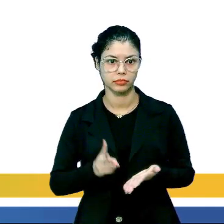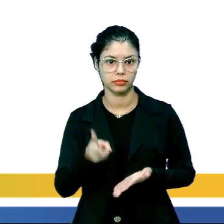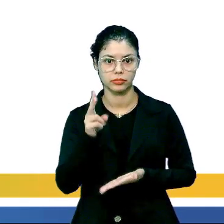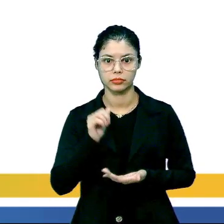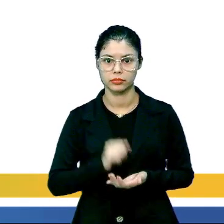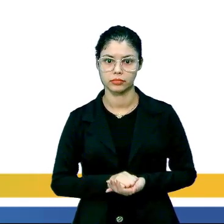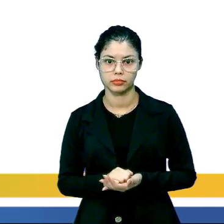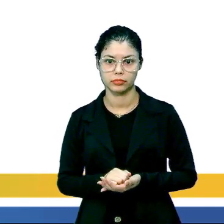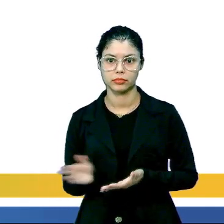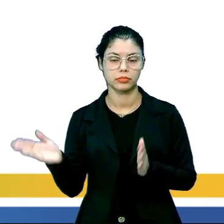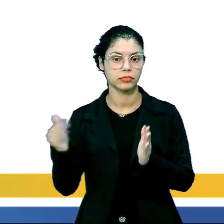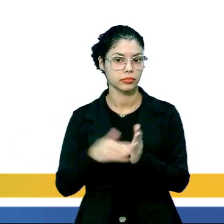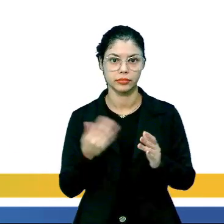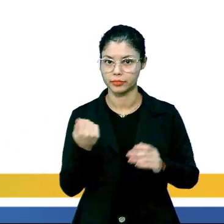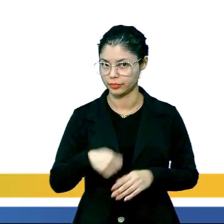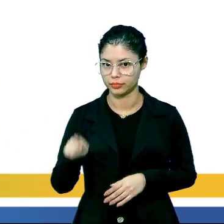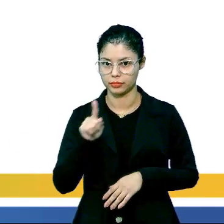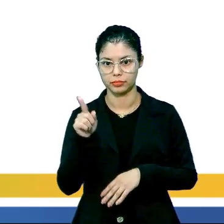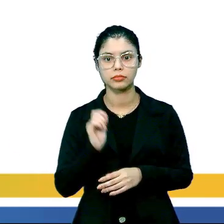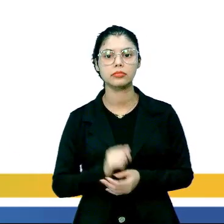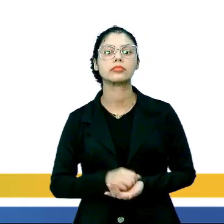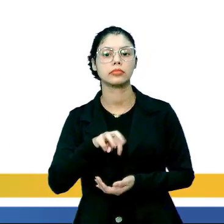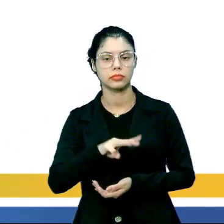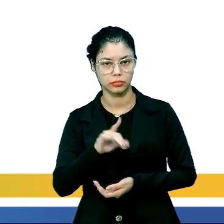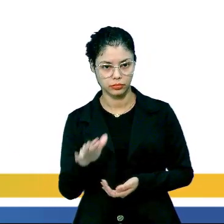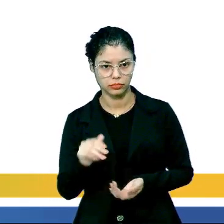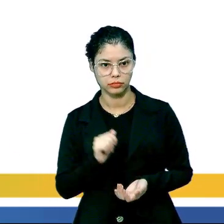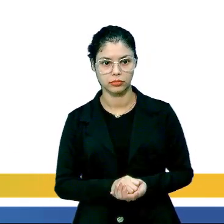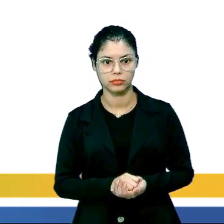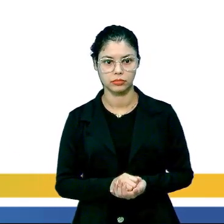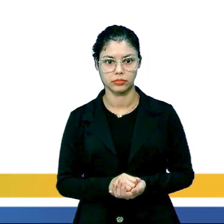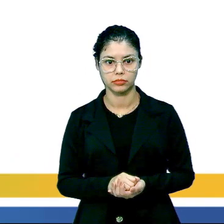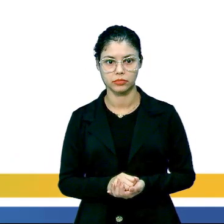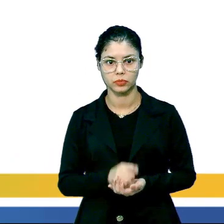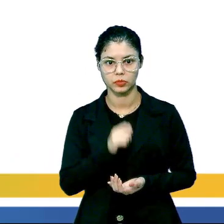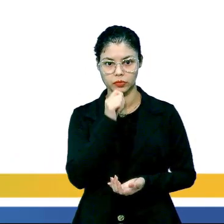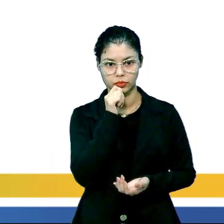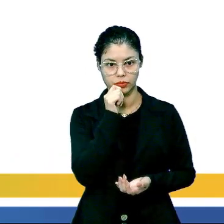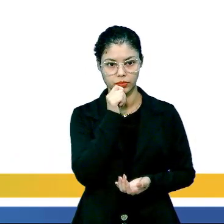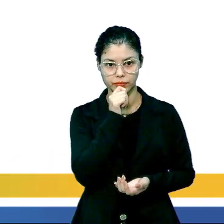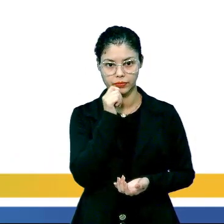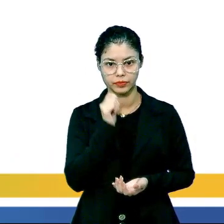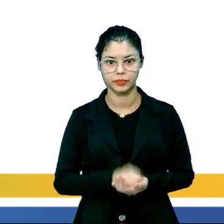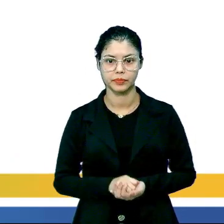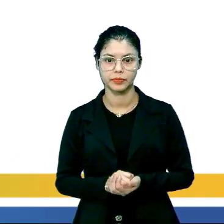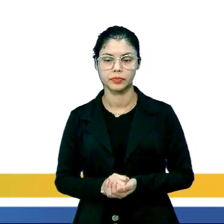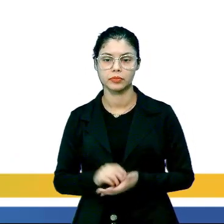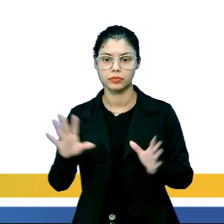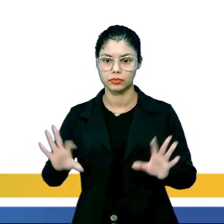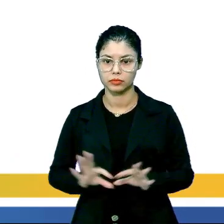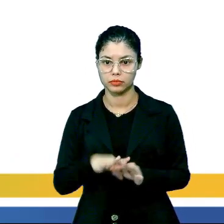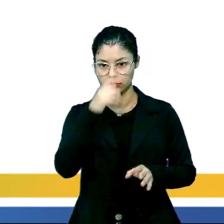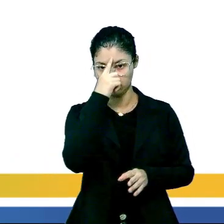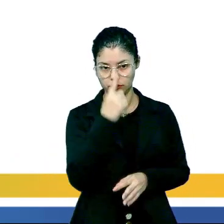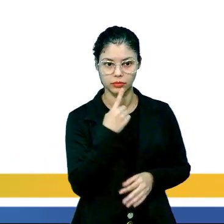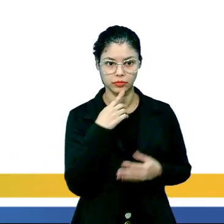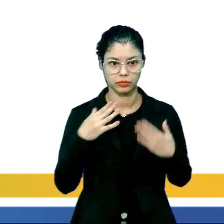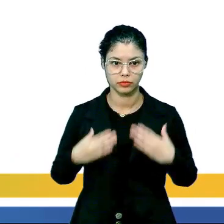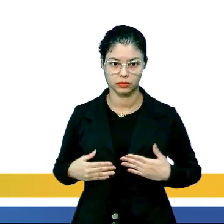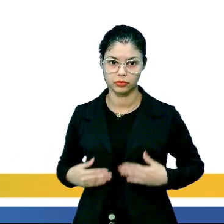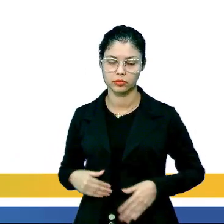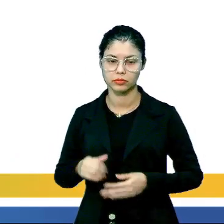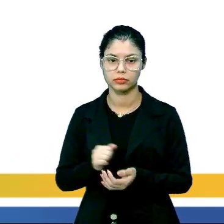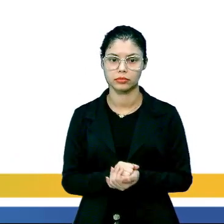continuidade da questão é até desnecessário, porque molda, né? Então, Sherman, por sua vez, trata da relação entre